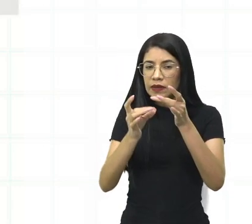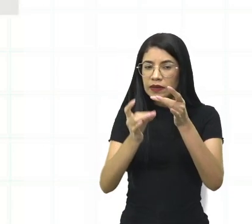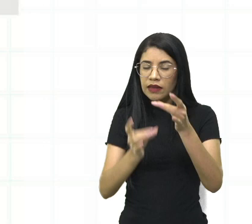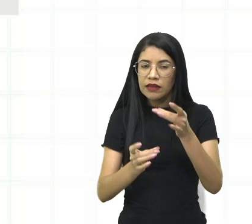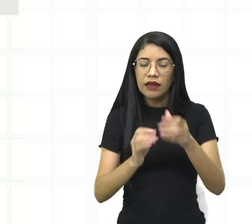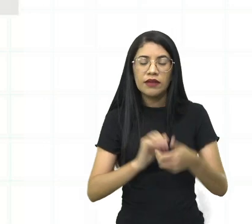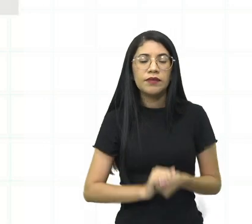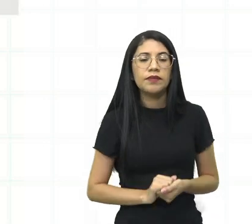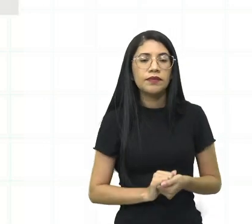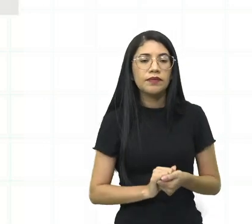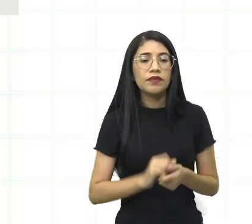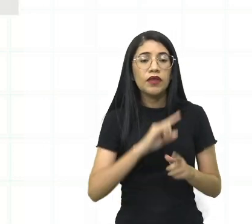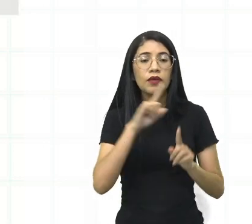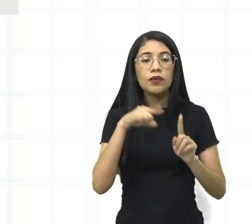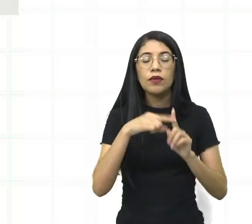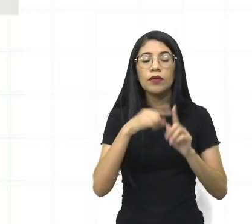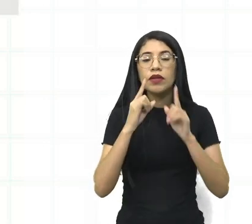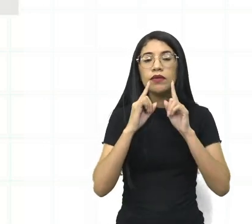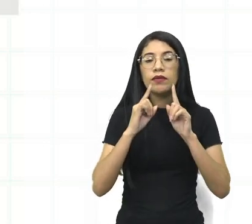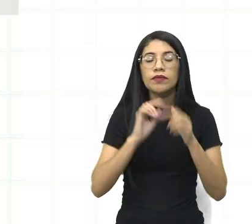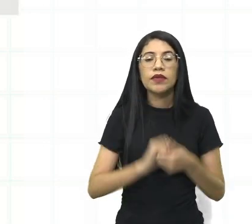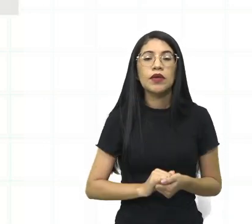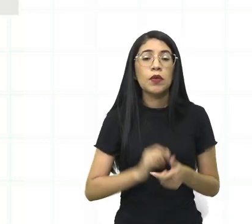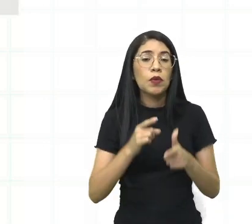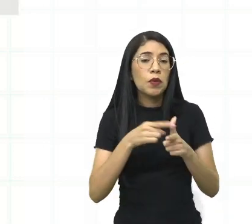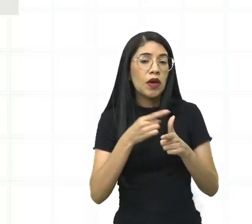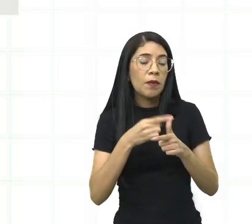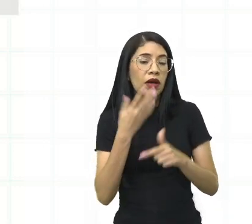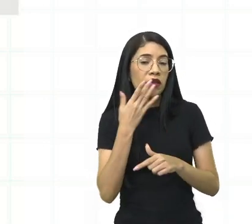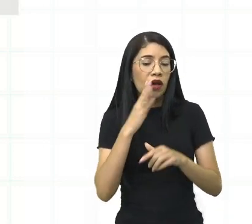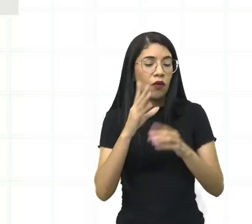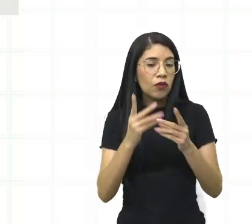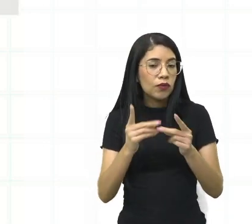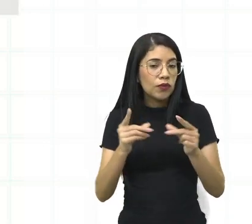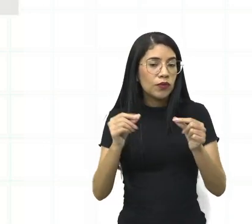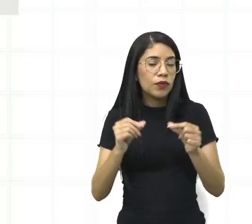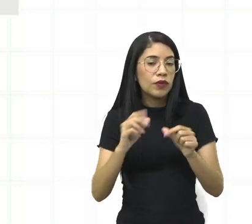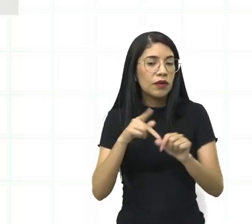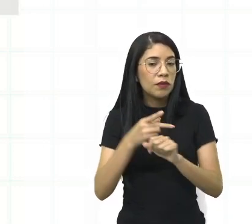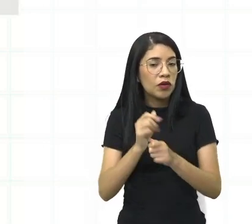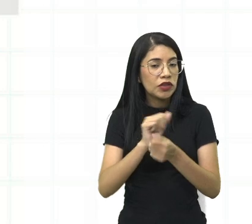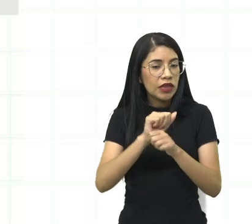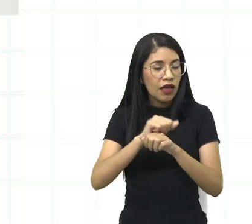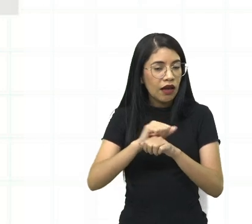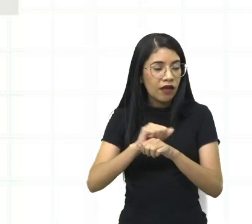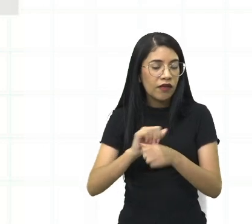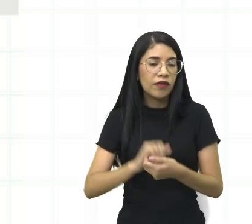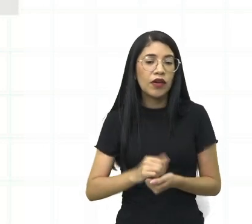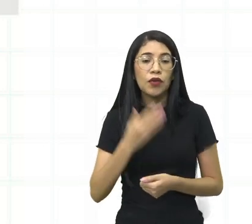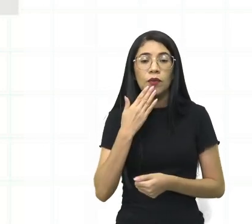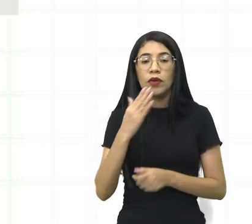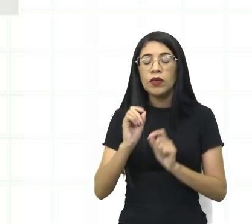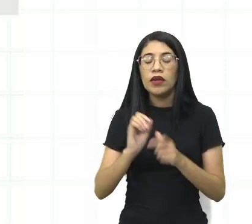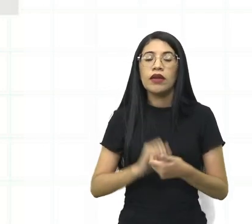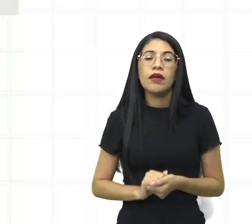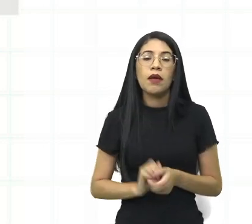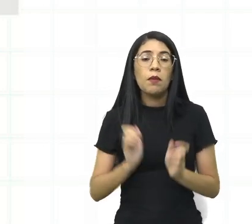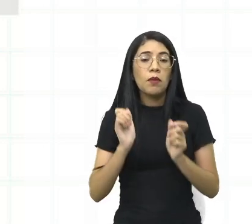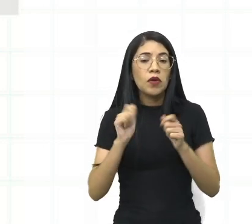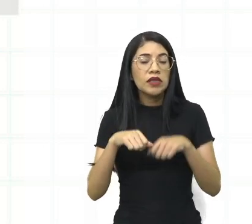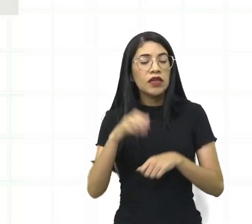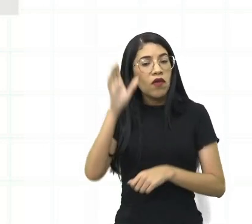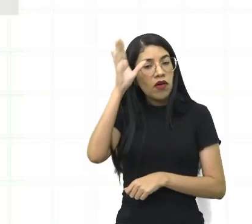de reclamação tem o quê? O sapato desbotado após a lavagem. A solicitação é o quê? Uma